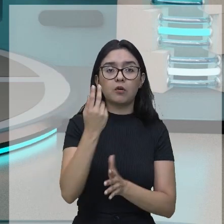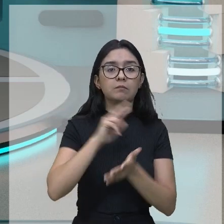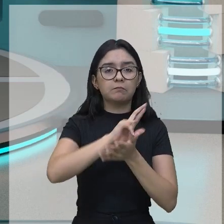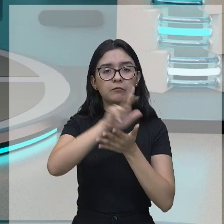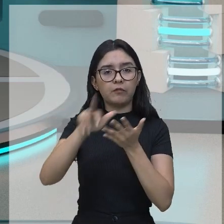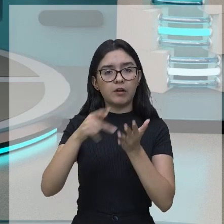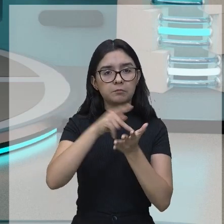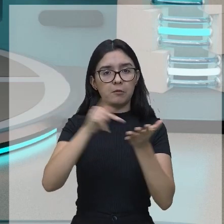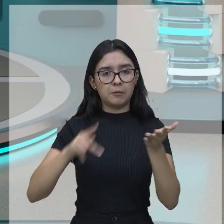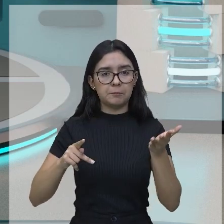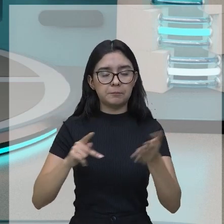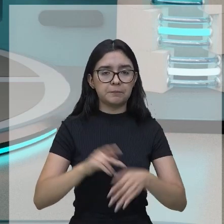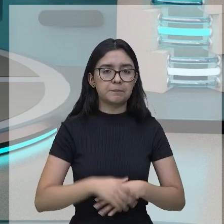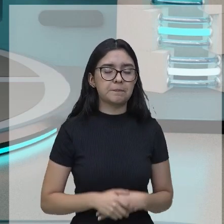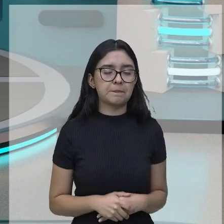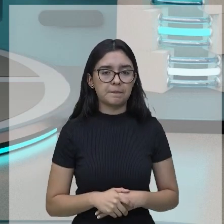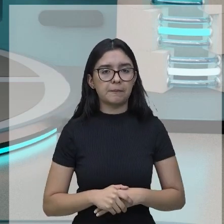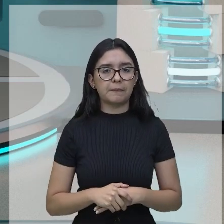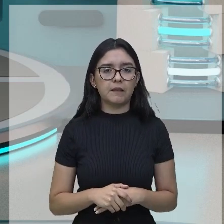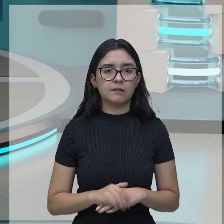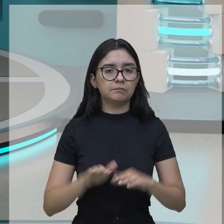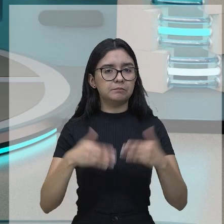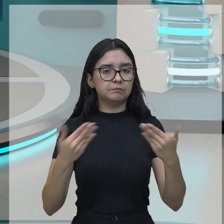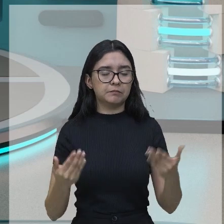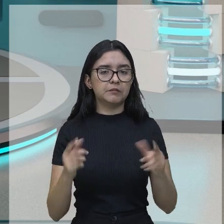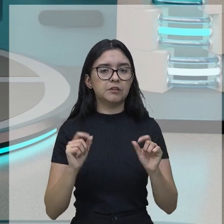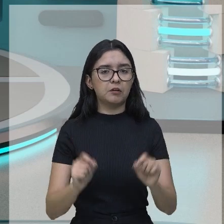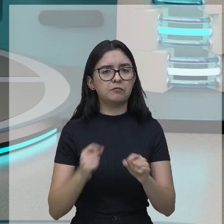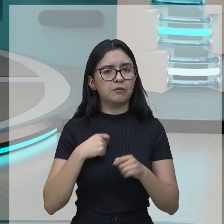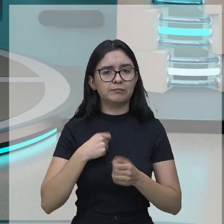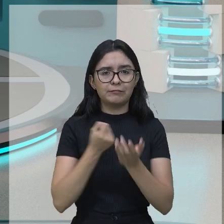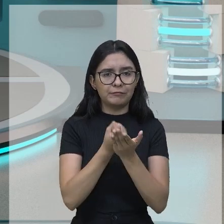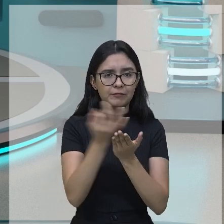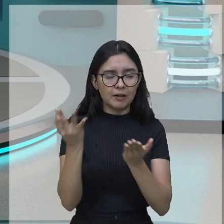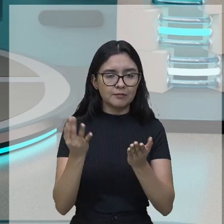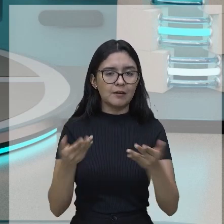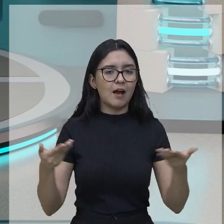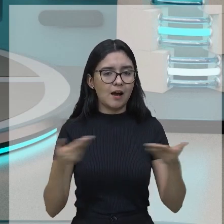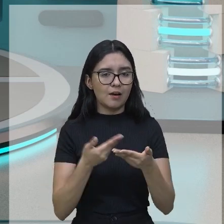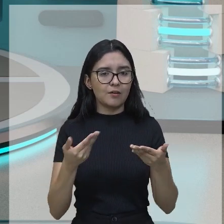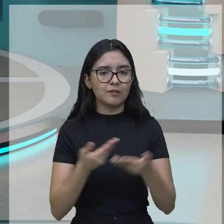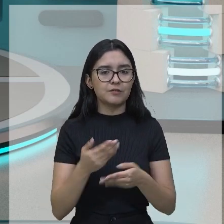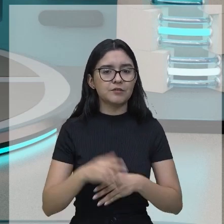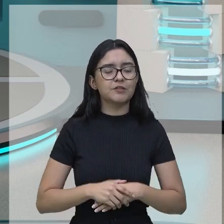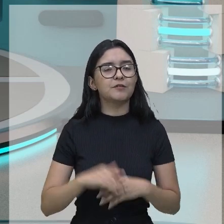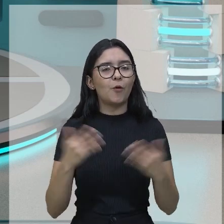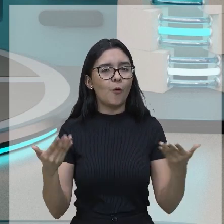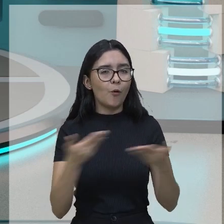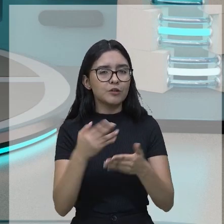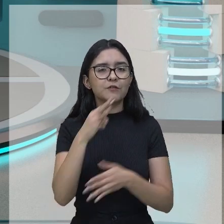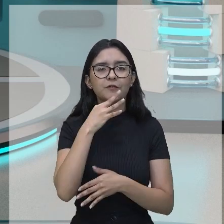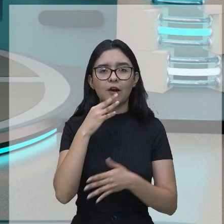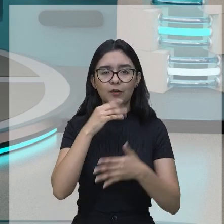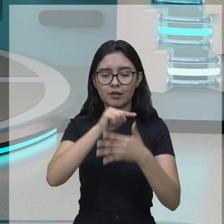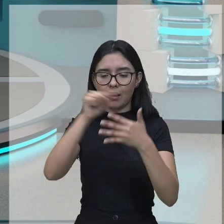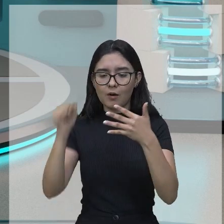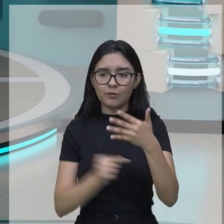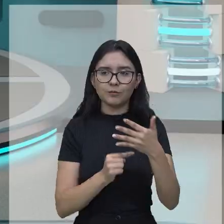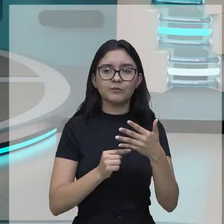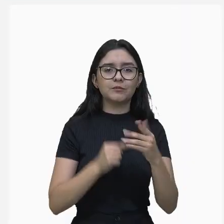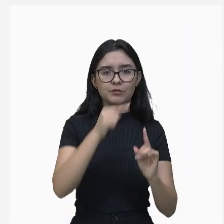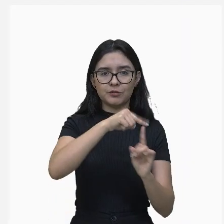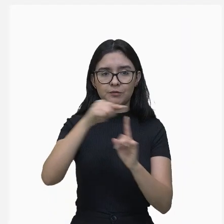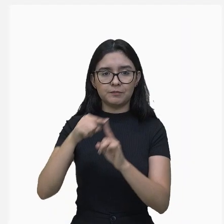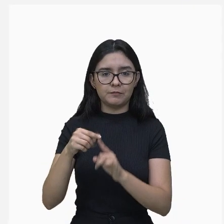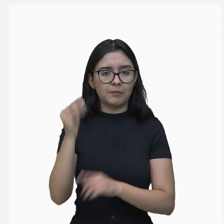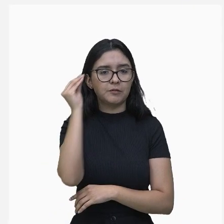certo? Então, já que foi uma obra assim tão vasta, vamos conhecer alguns dos seus títulos. Vamos